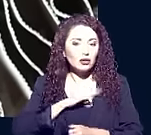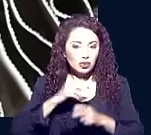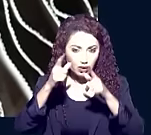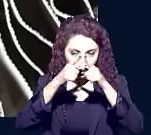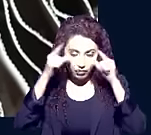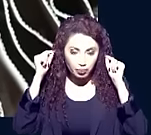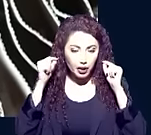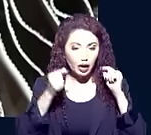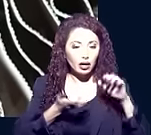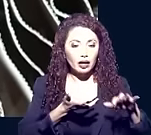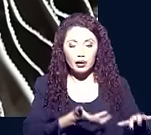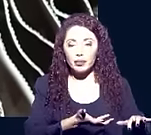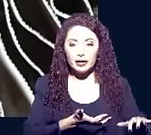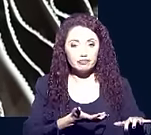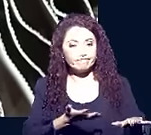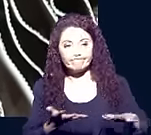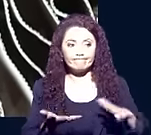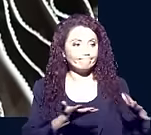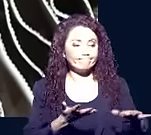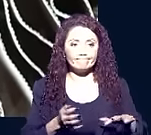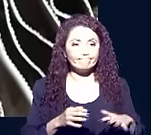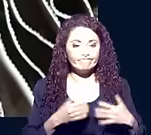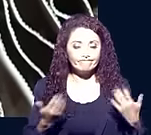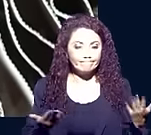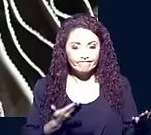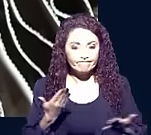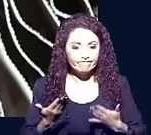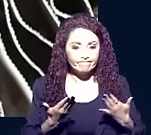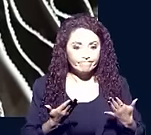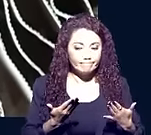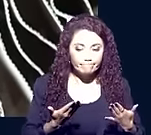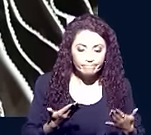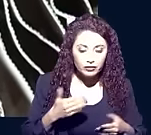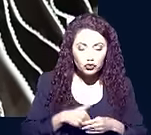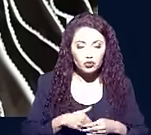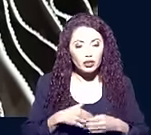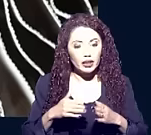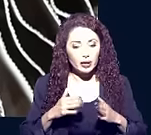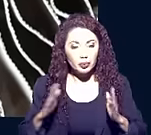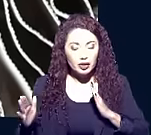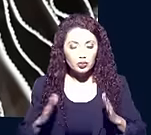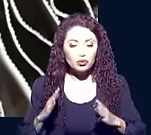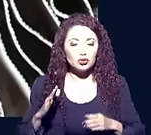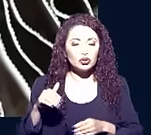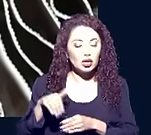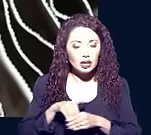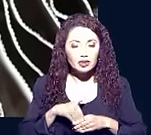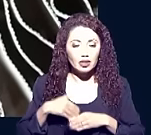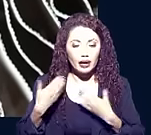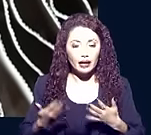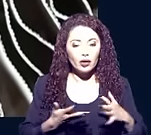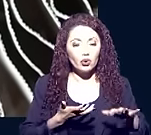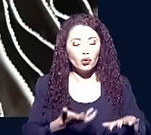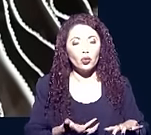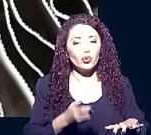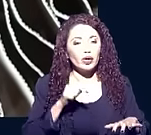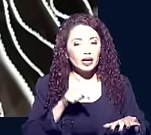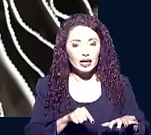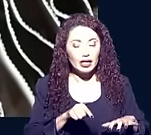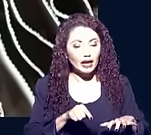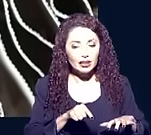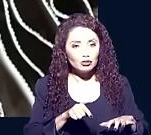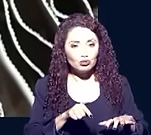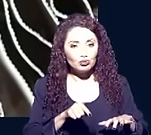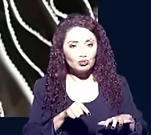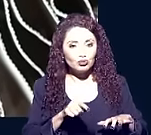Câmara não suportou depois de um ano e tanto não votar no ano de eleição E aí vem o congresso votou só atrás de bônus